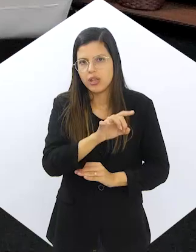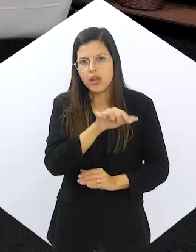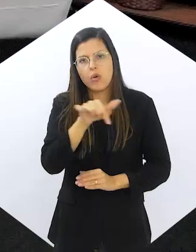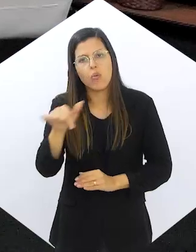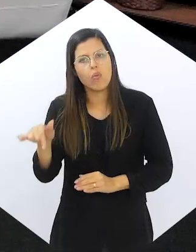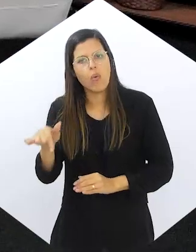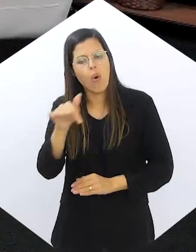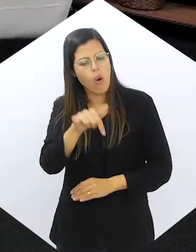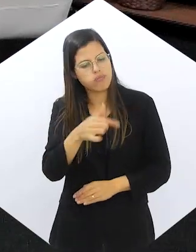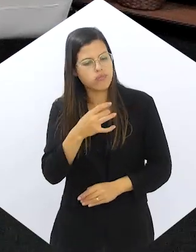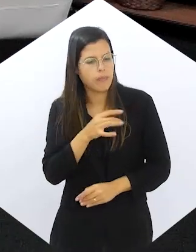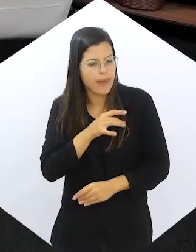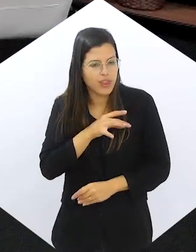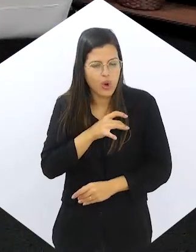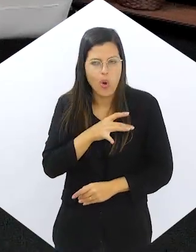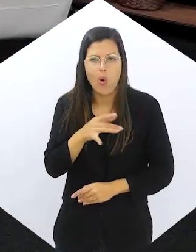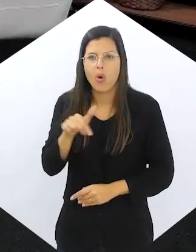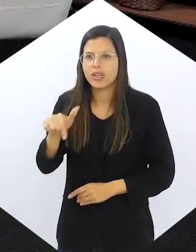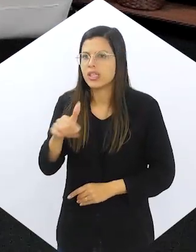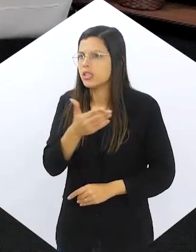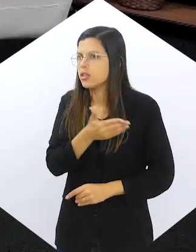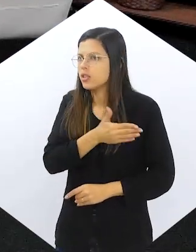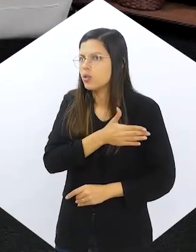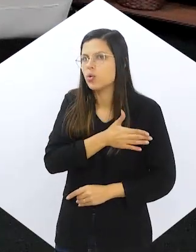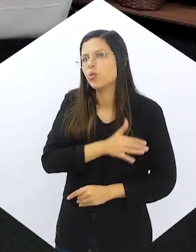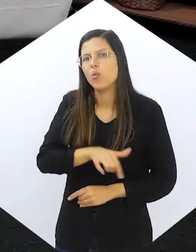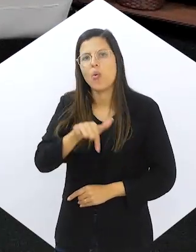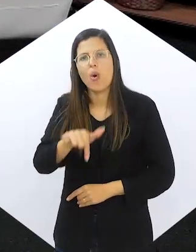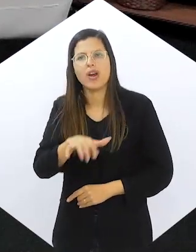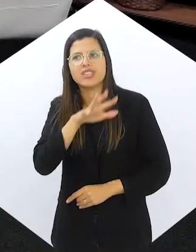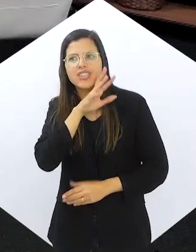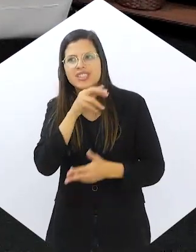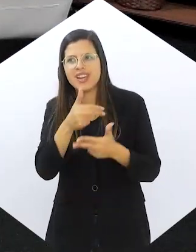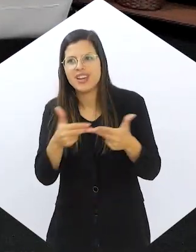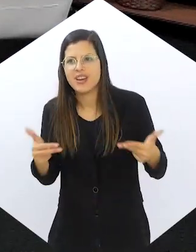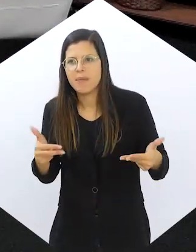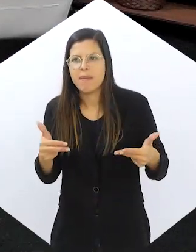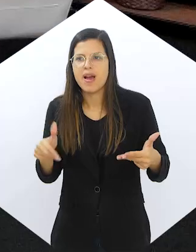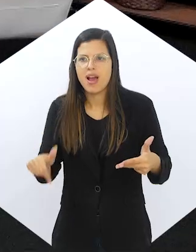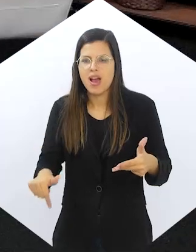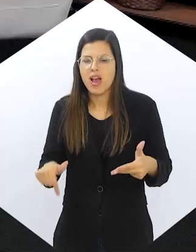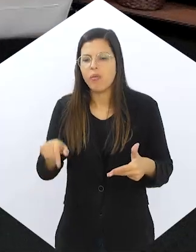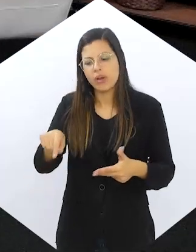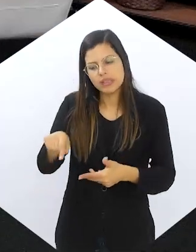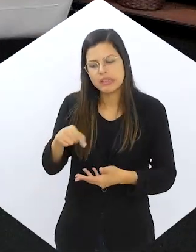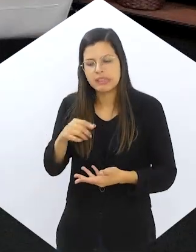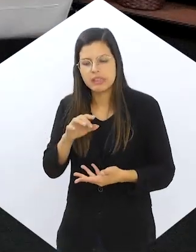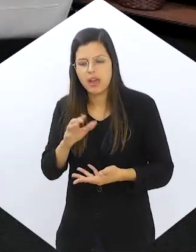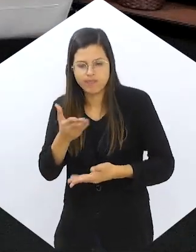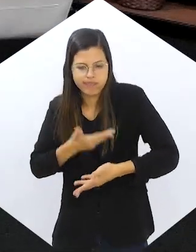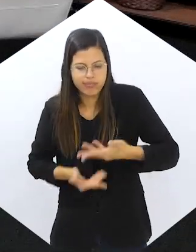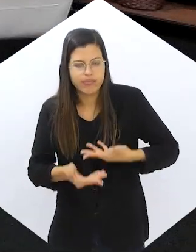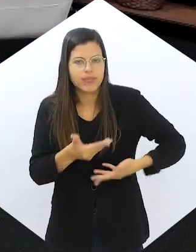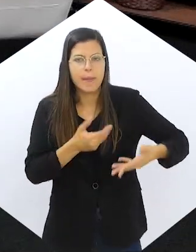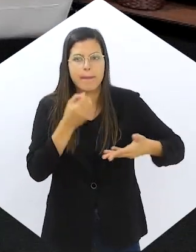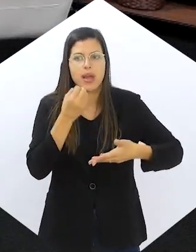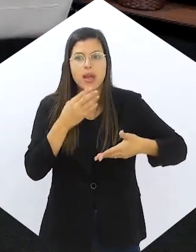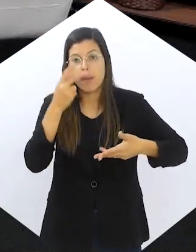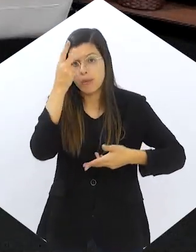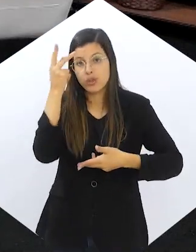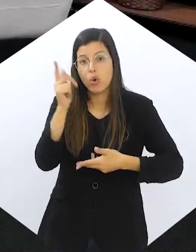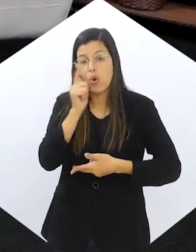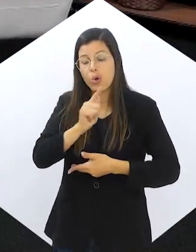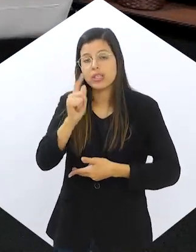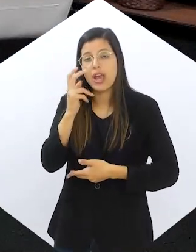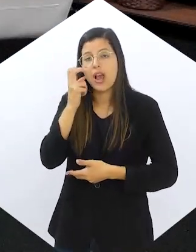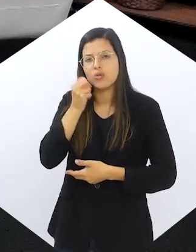mais medrosa. Olha, esse não gosta de outros animais, tem que ser filho único. Esse se dá bem com todo mundo, se dá bem com gato, com cachorro. E a